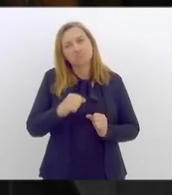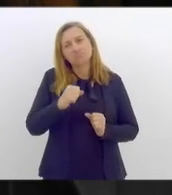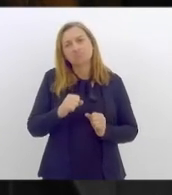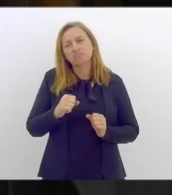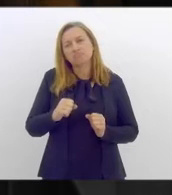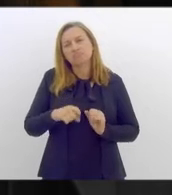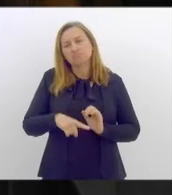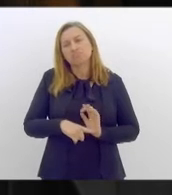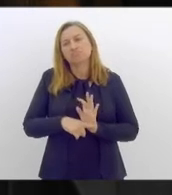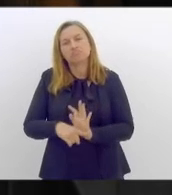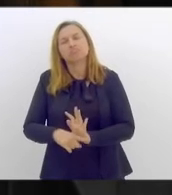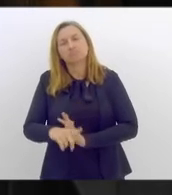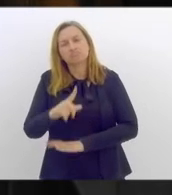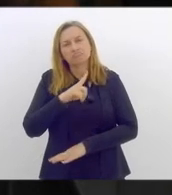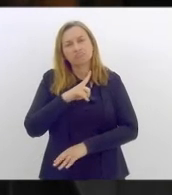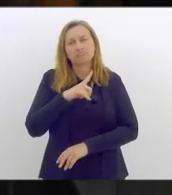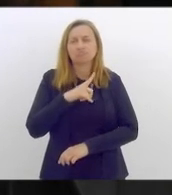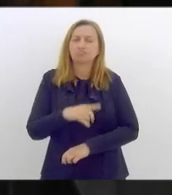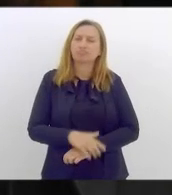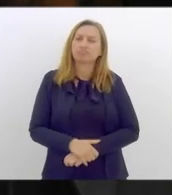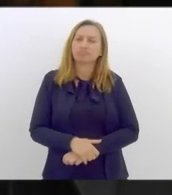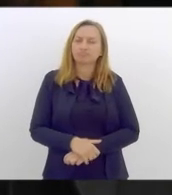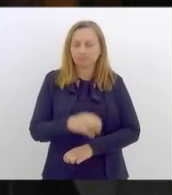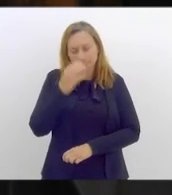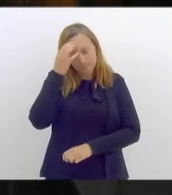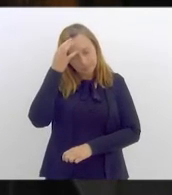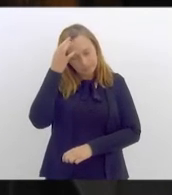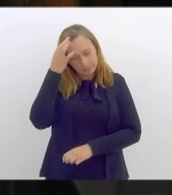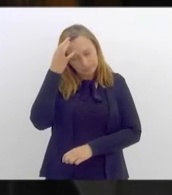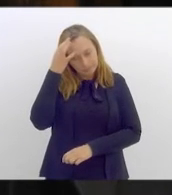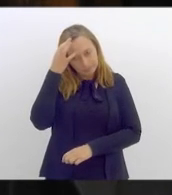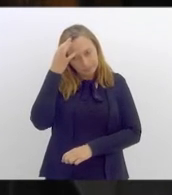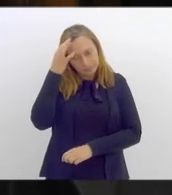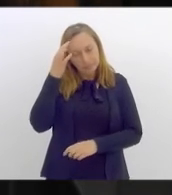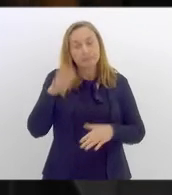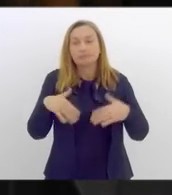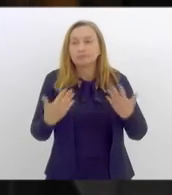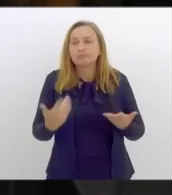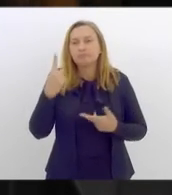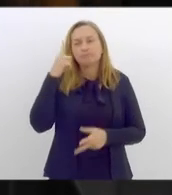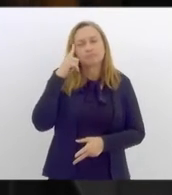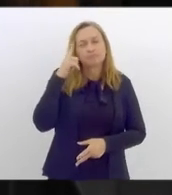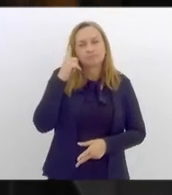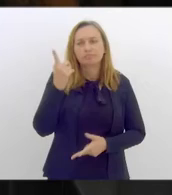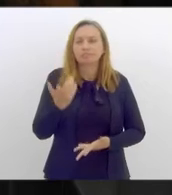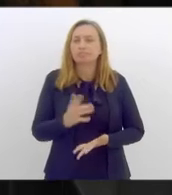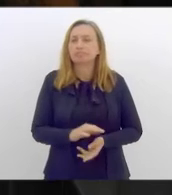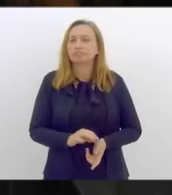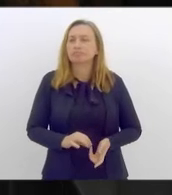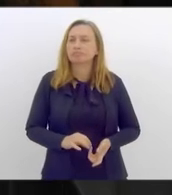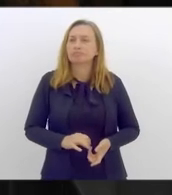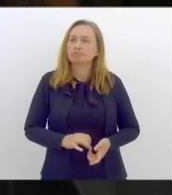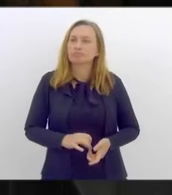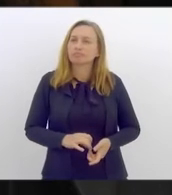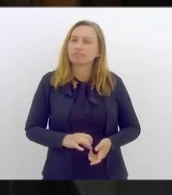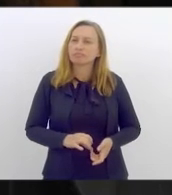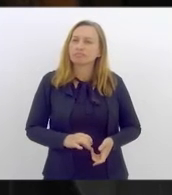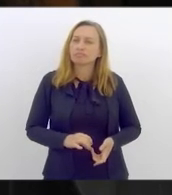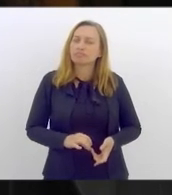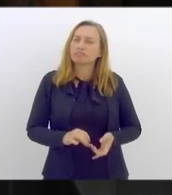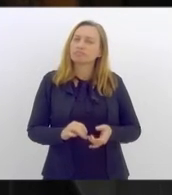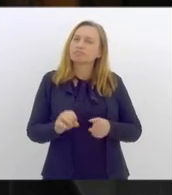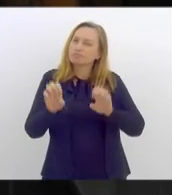de algum benefício com isso então a gente tem que pensar de uma forma e bastante